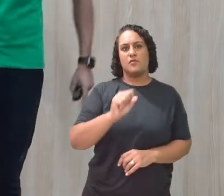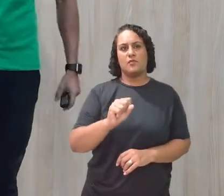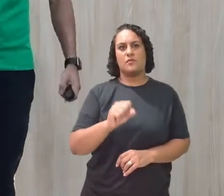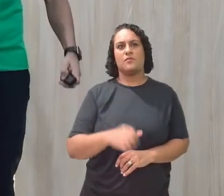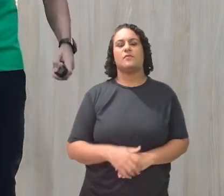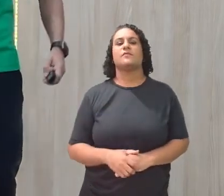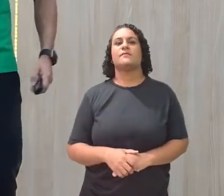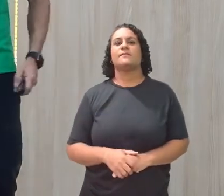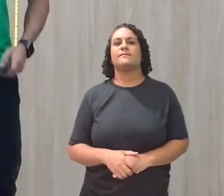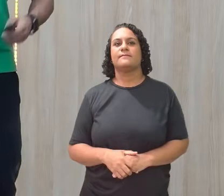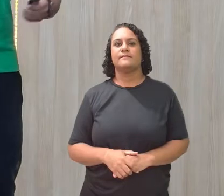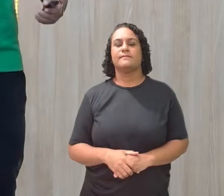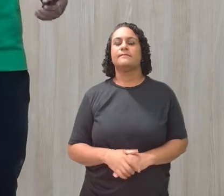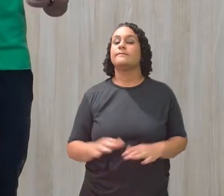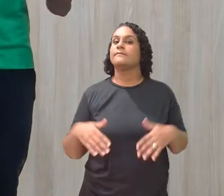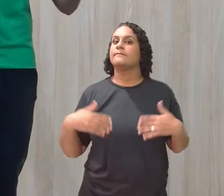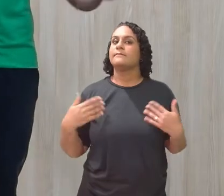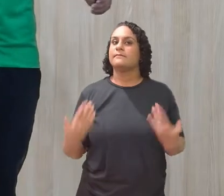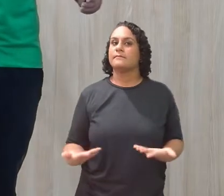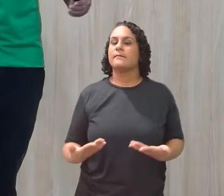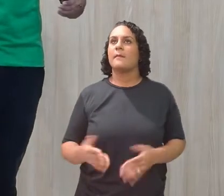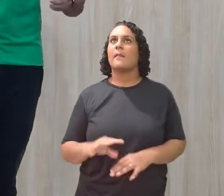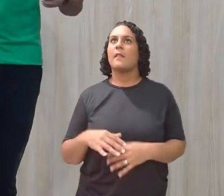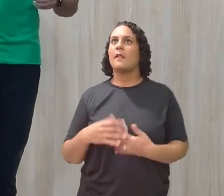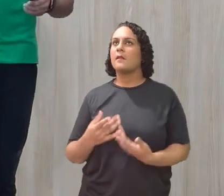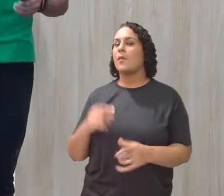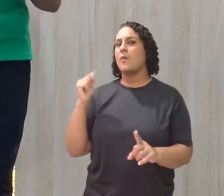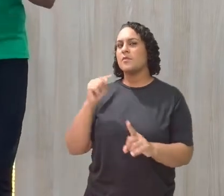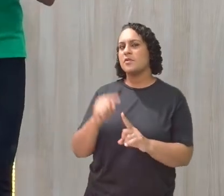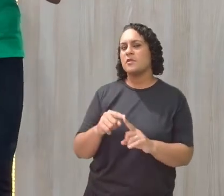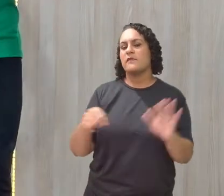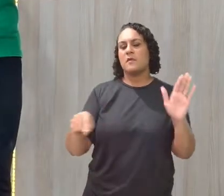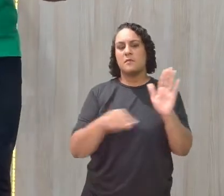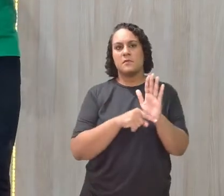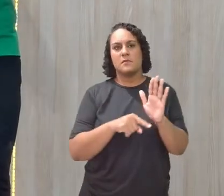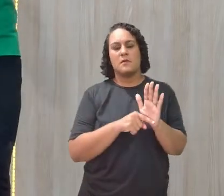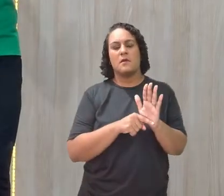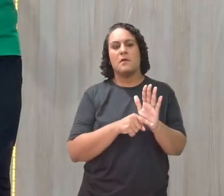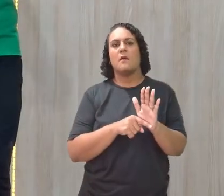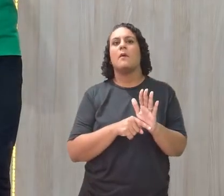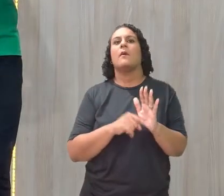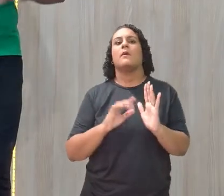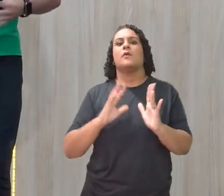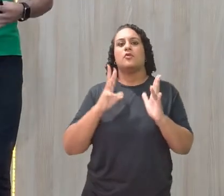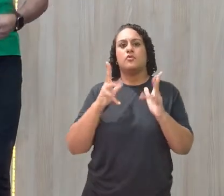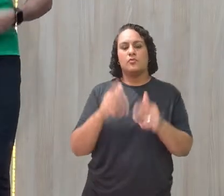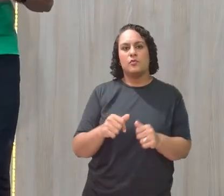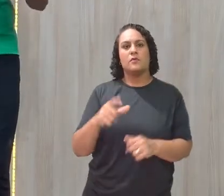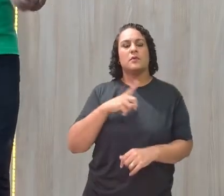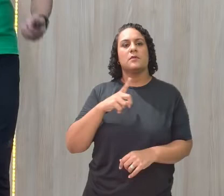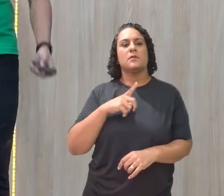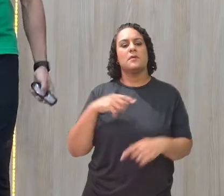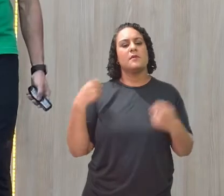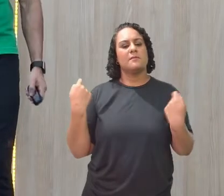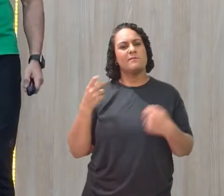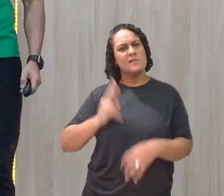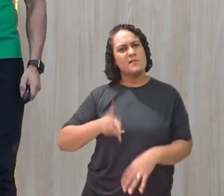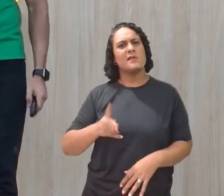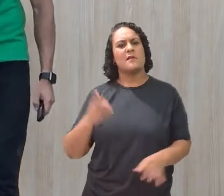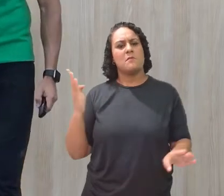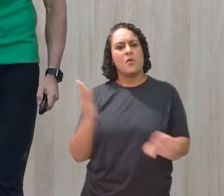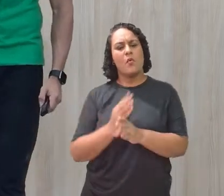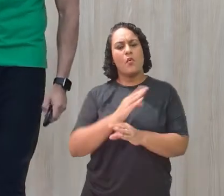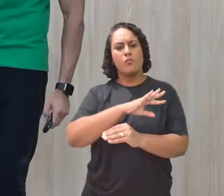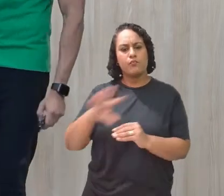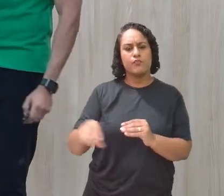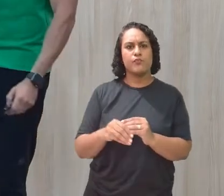528, certo? Então, essa ideia aí da subtração do todo pelo que a gente tem, a gente sempre encontra aí o